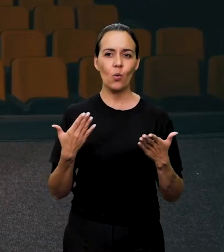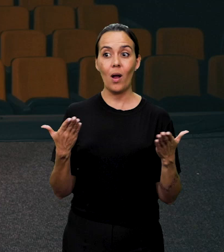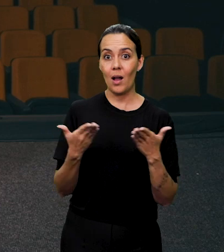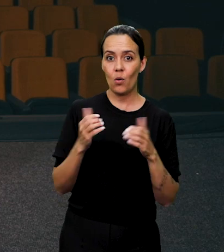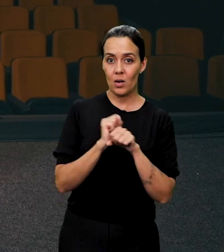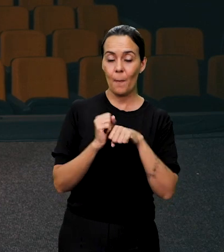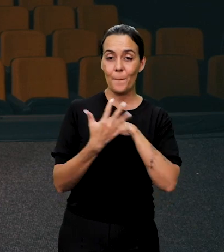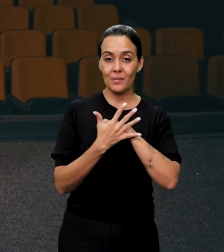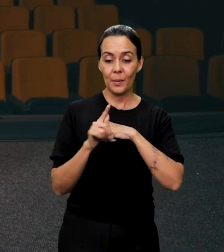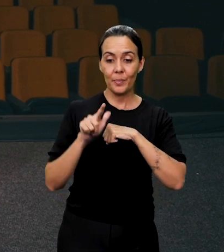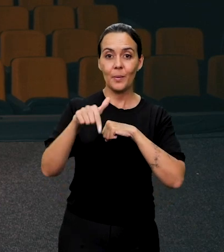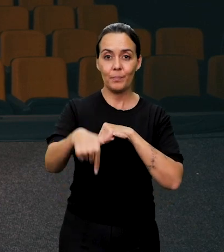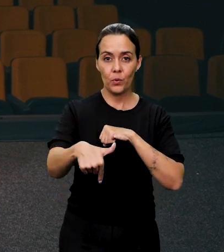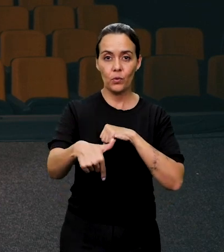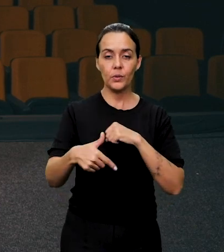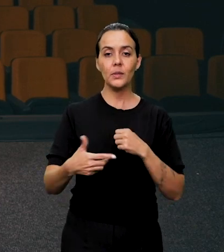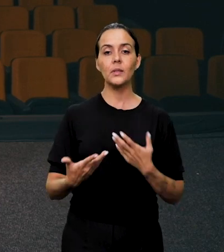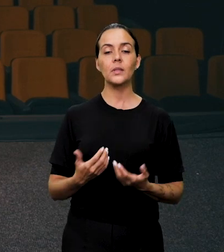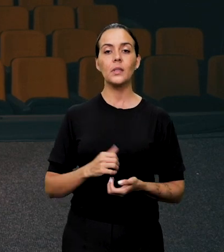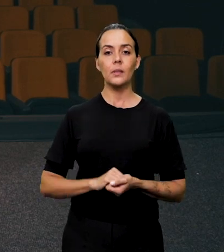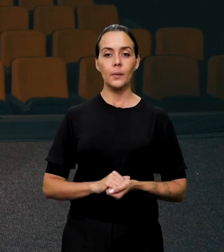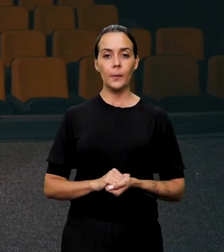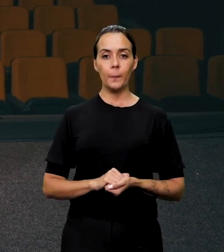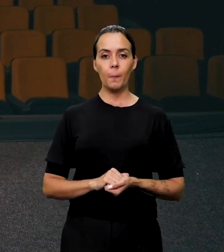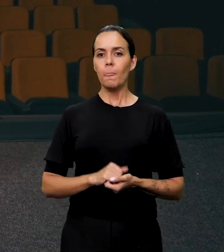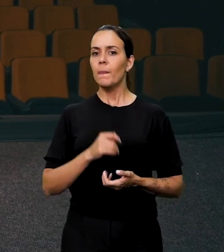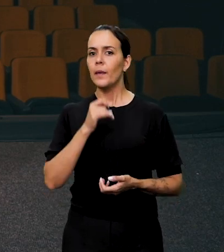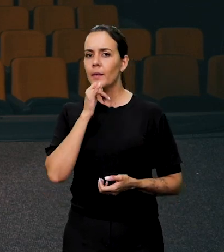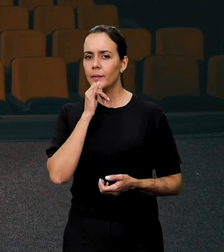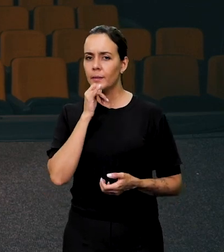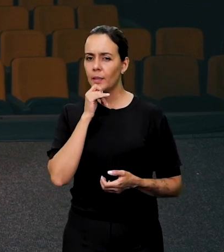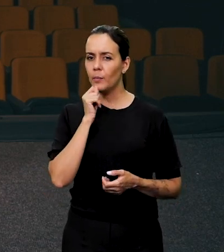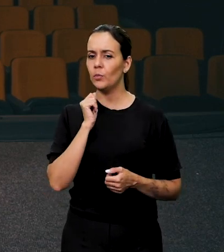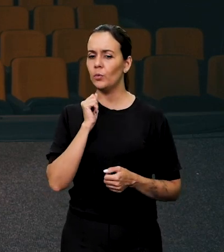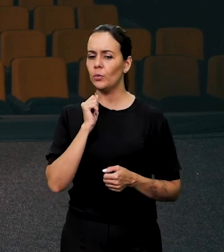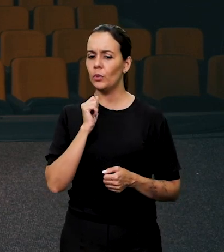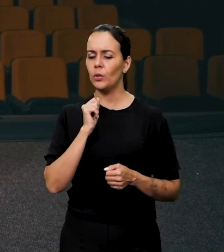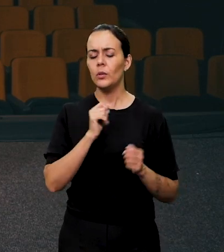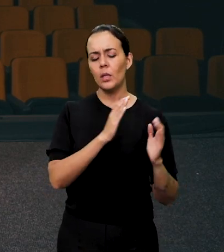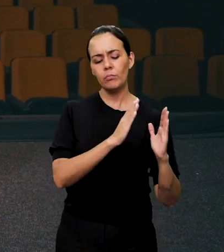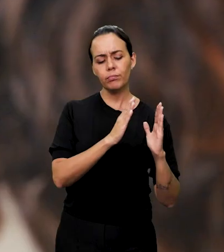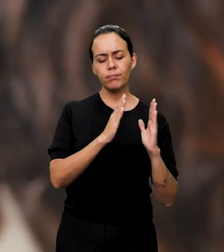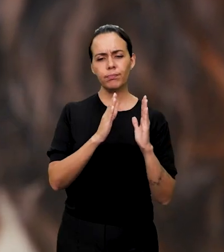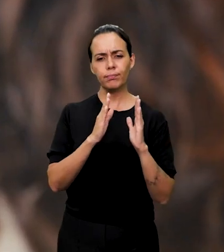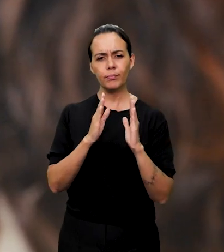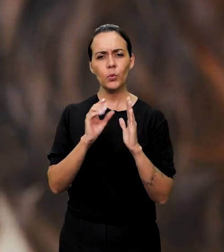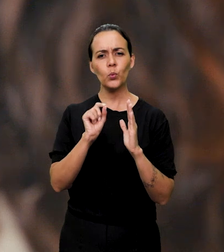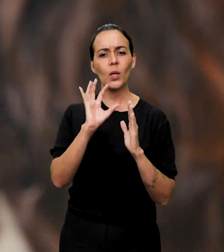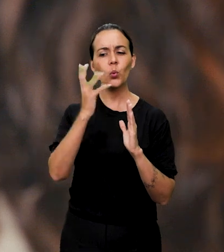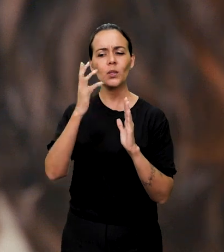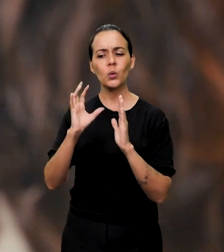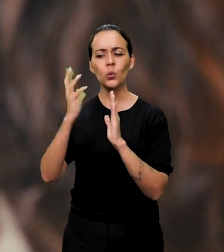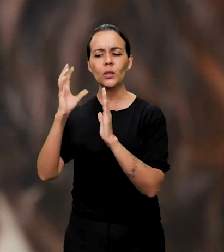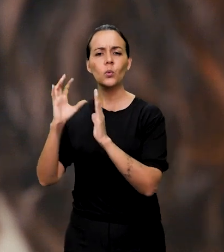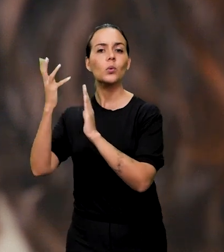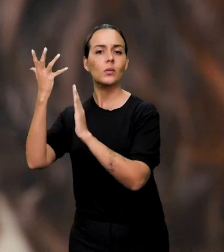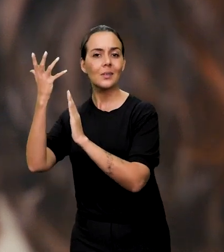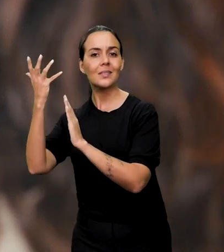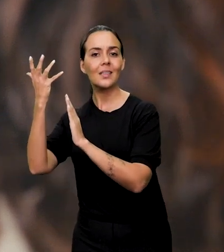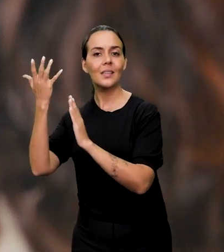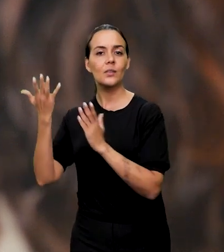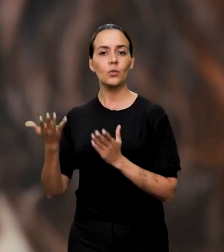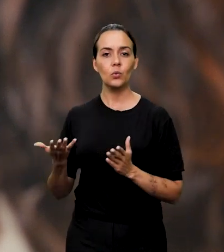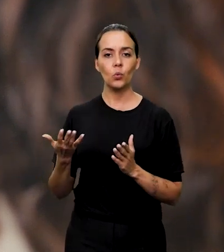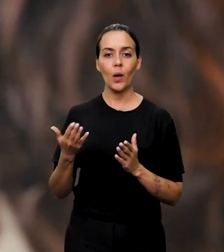desenho pós-pandemia, mas, né, a coisa você vê as coisas sob demanda. E isso vai, acho que,